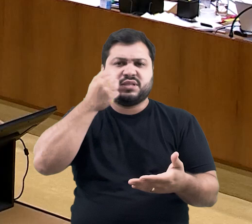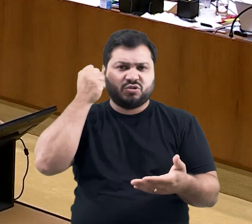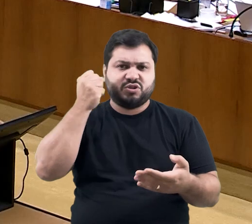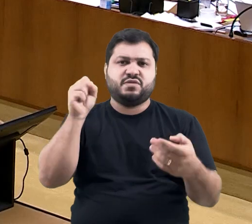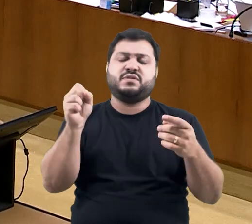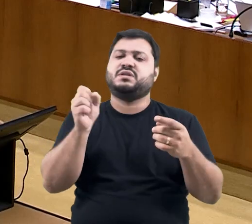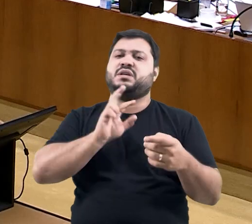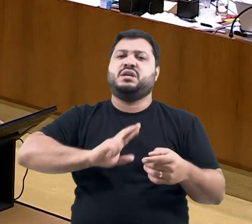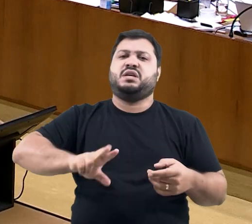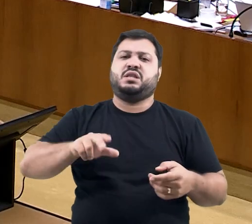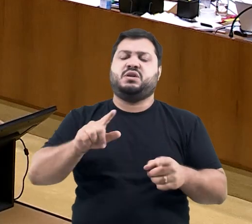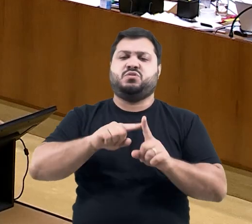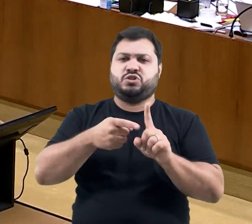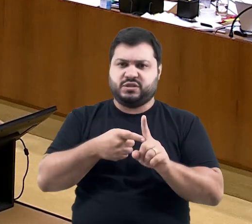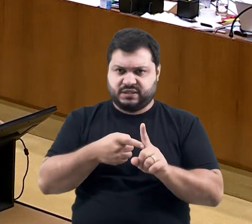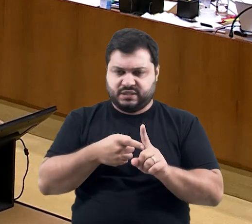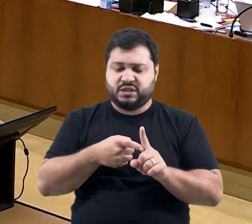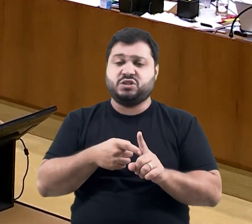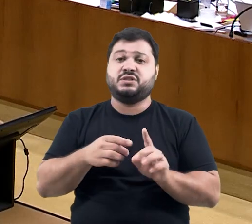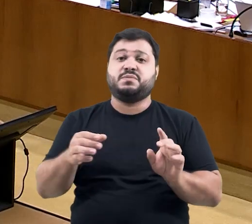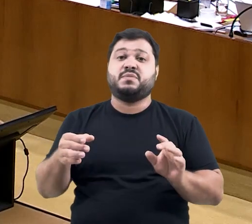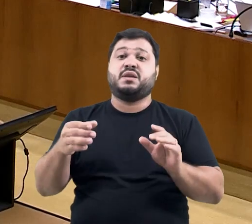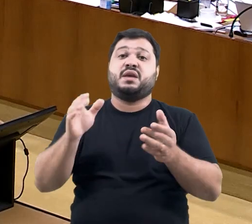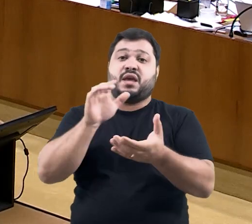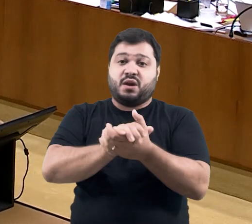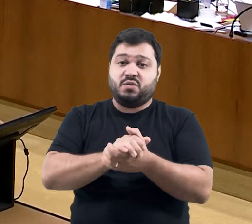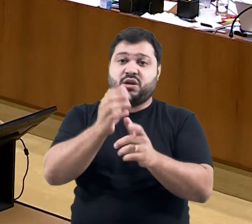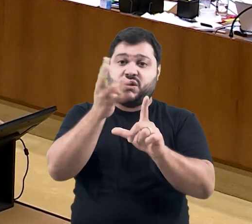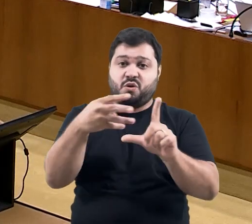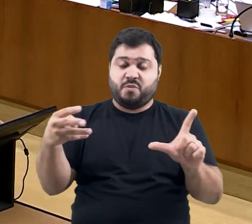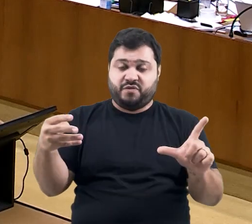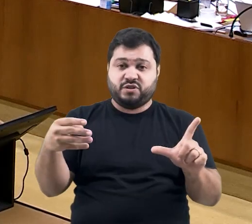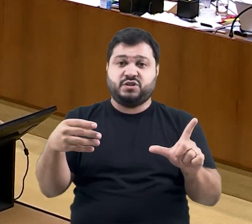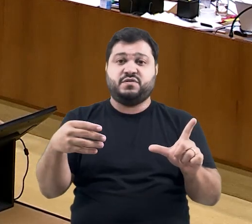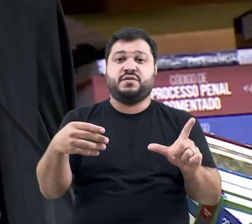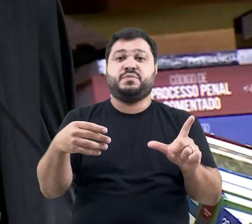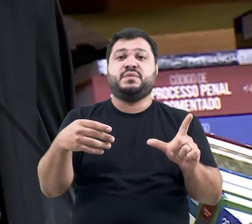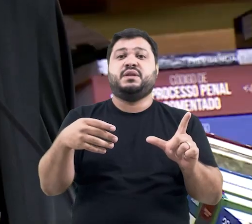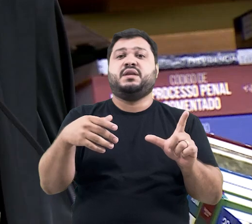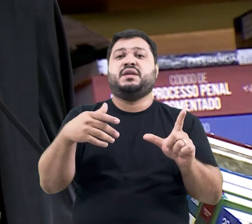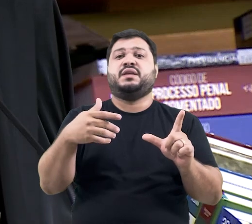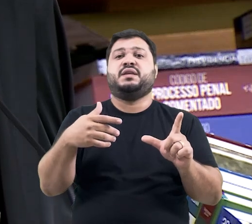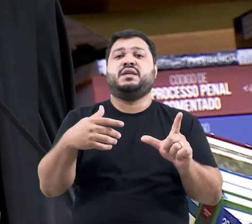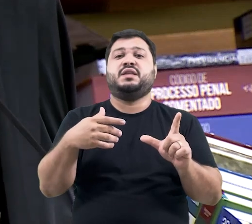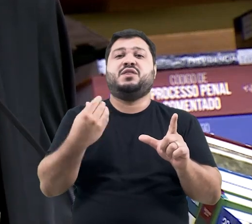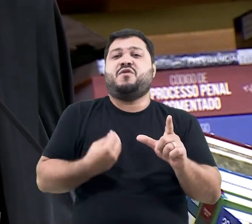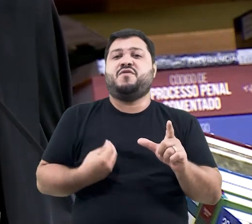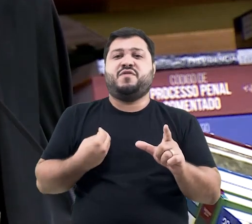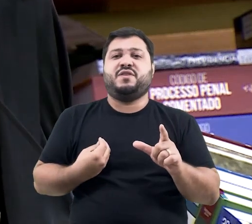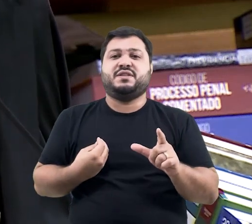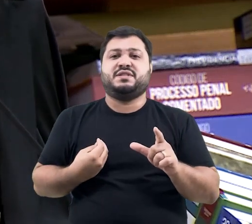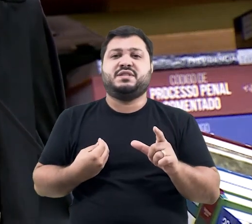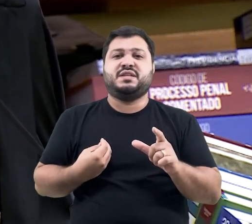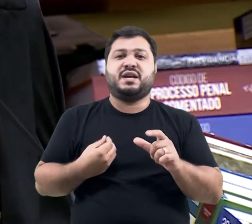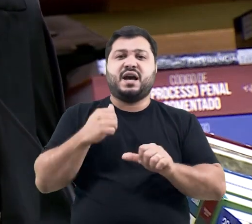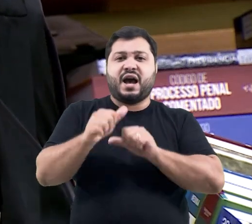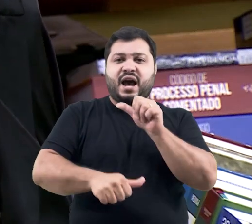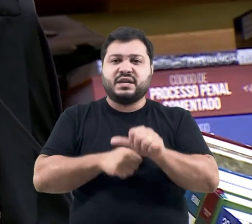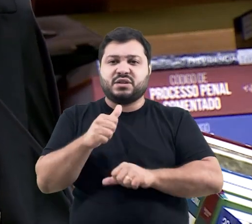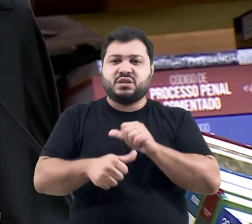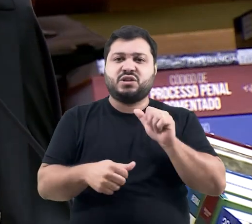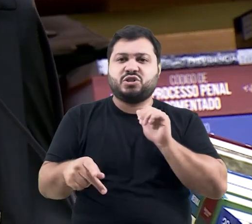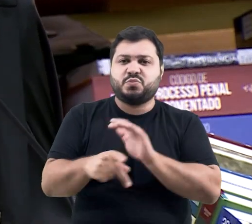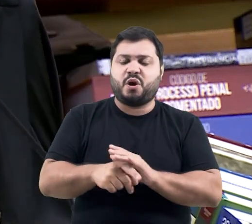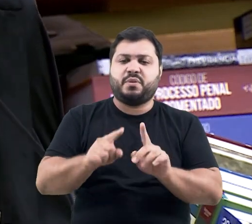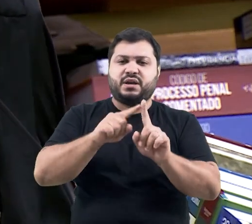mães adotivas e não gestantes em união homoafetiva, que apesar de não vivenciarem as